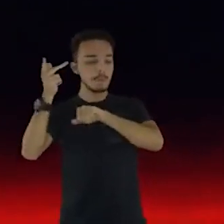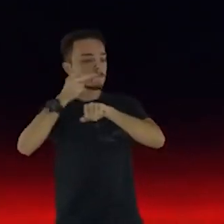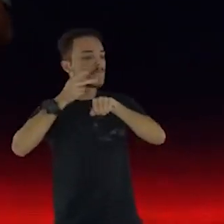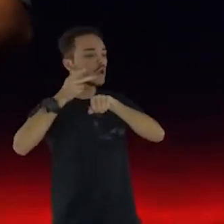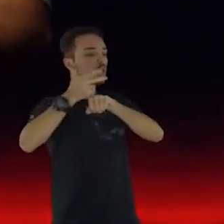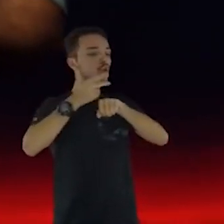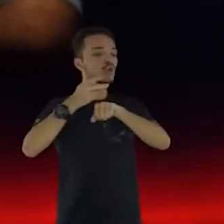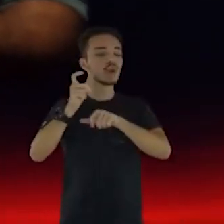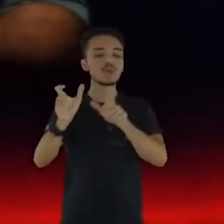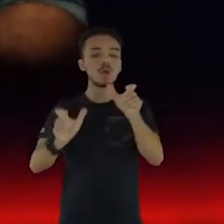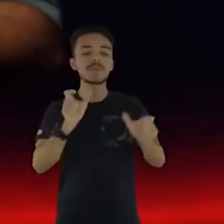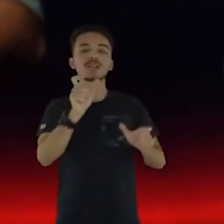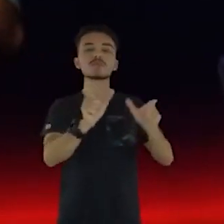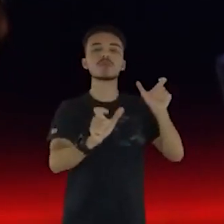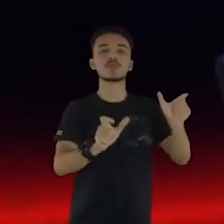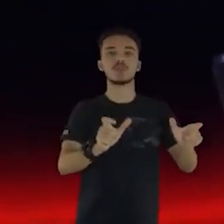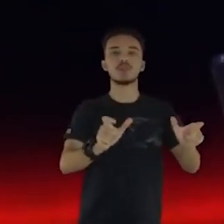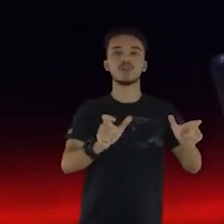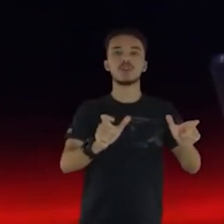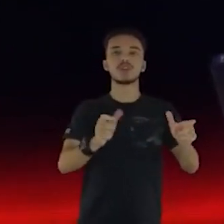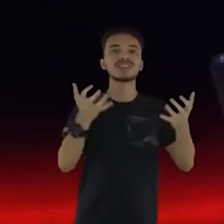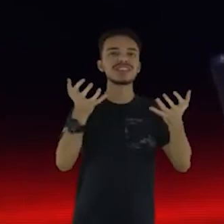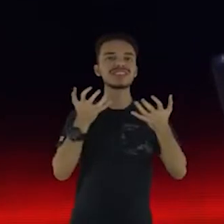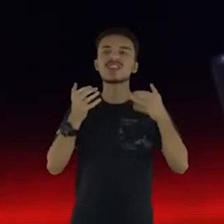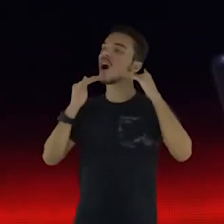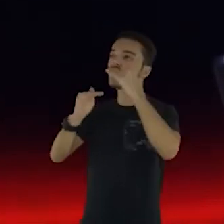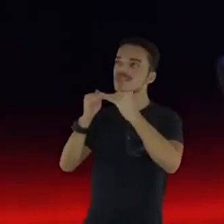graça e no conhecimento.